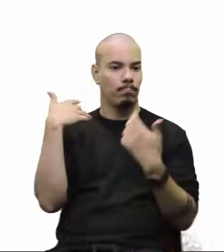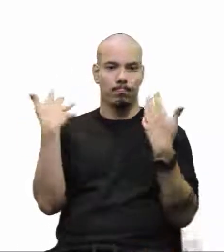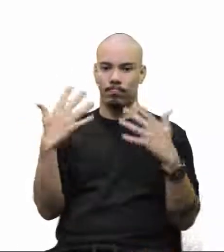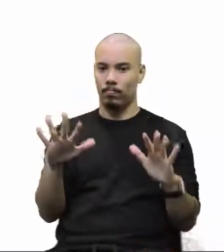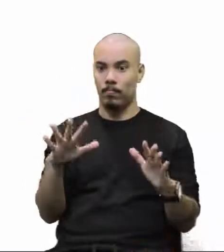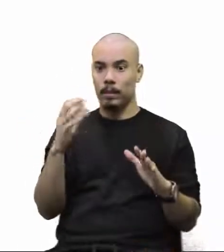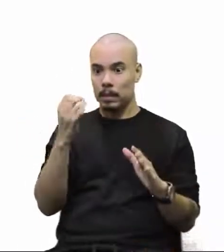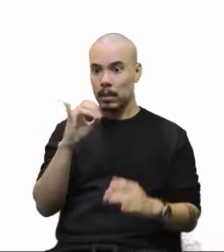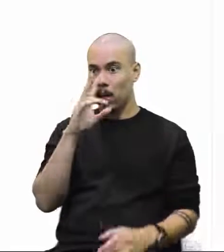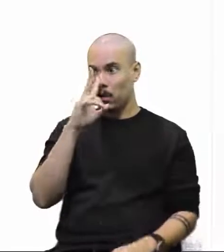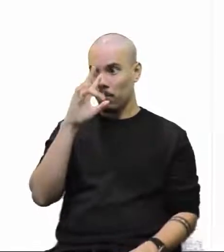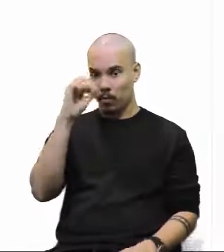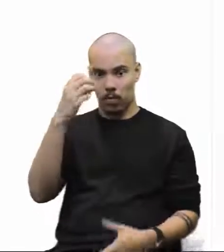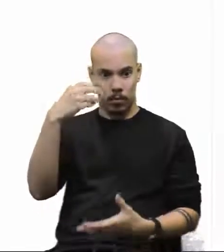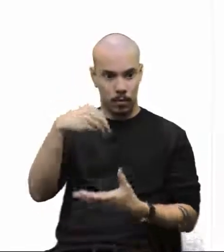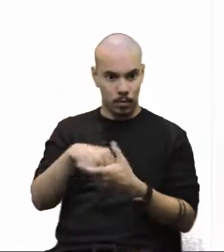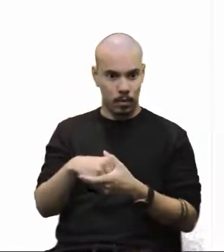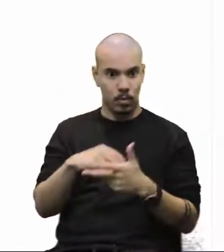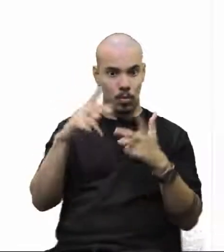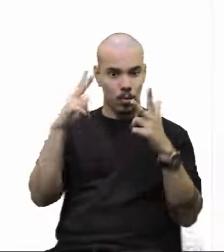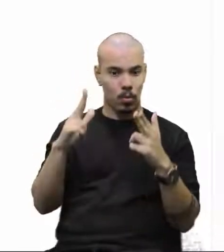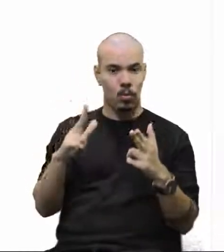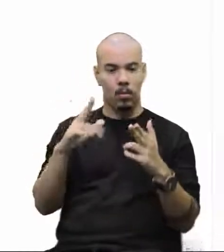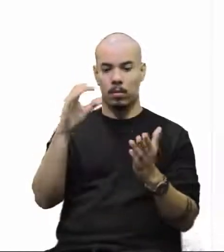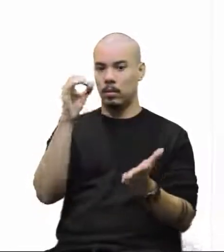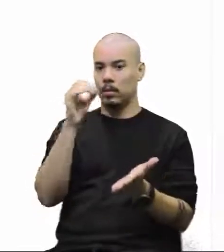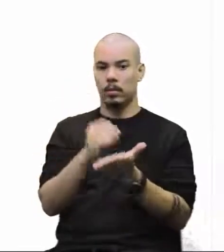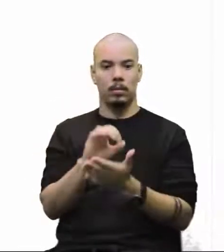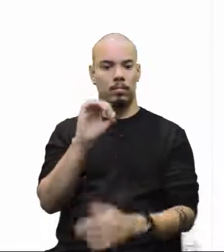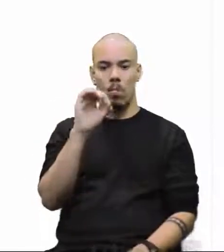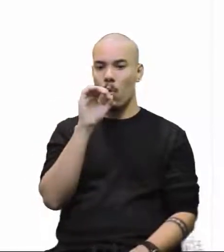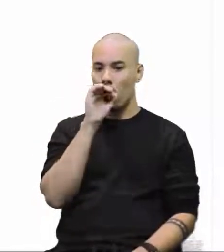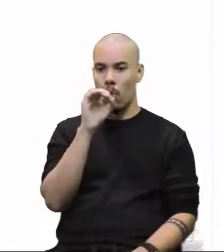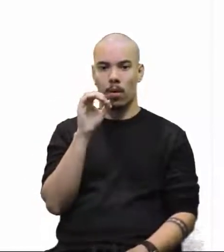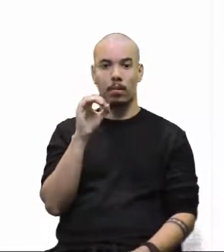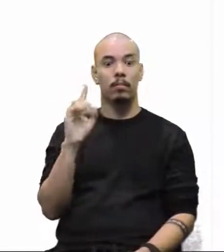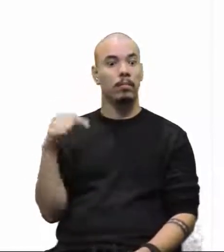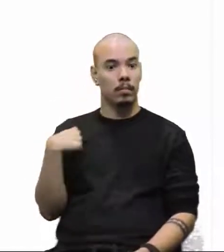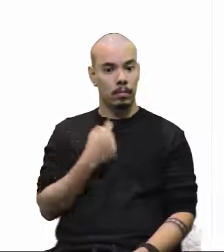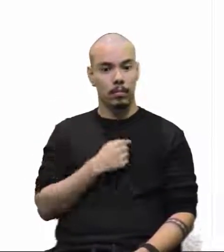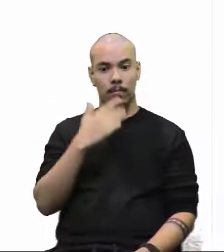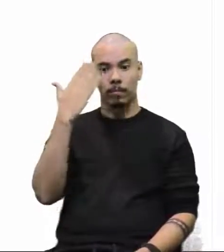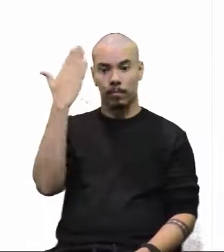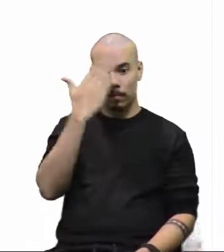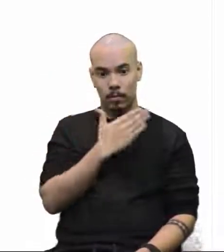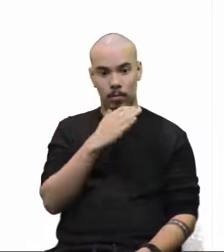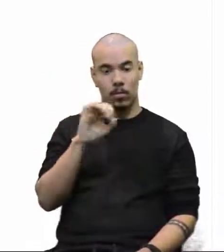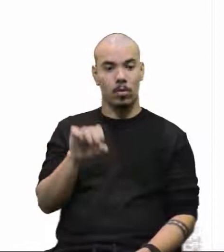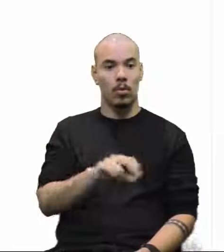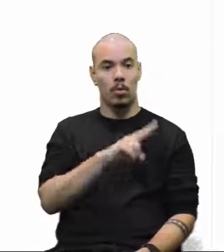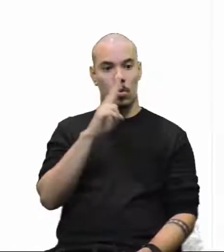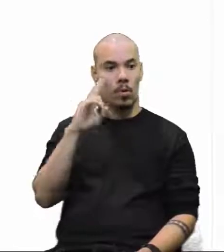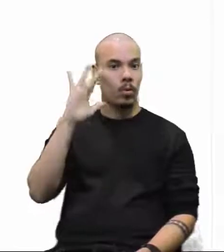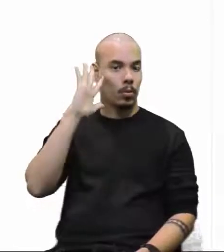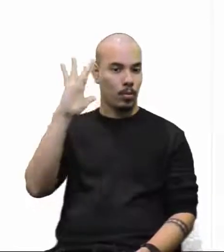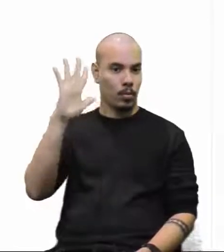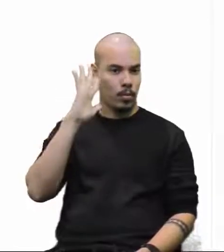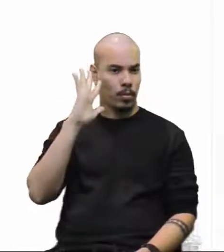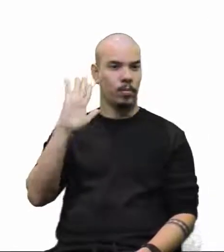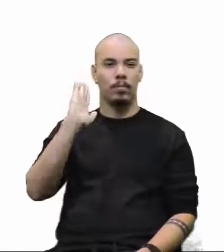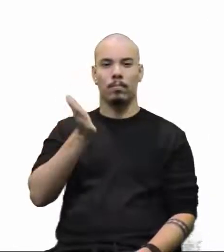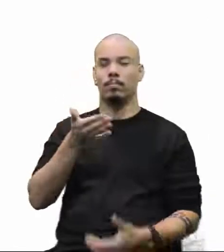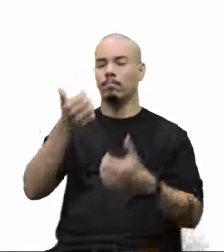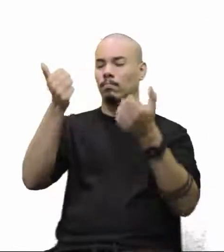A força magnética será igual a zero, aplicando a equação podemos provar. Ou pela teoria que já